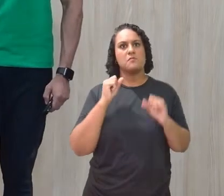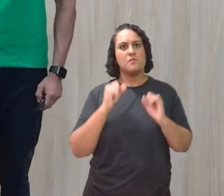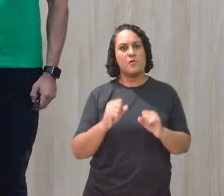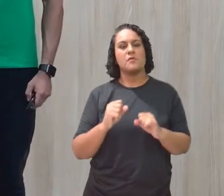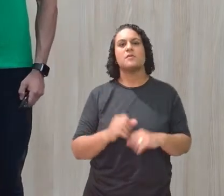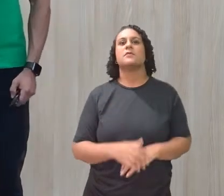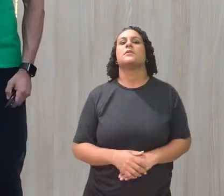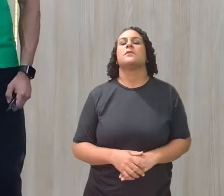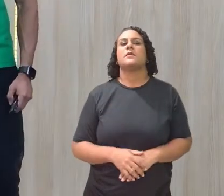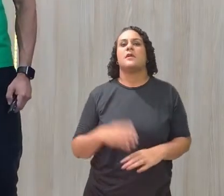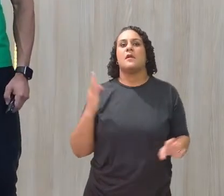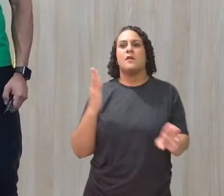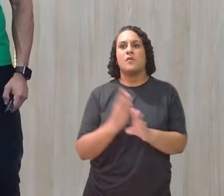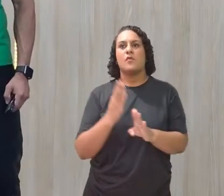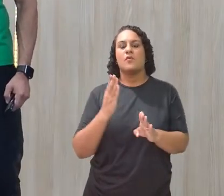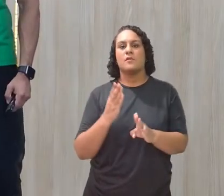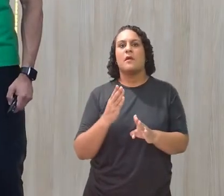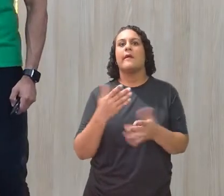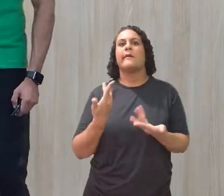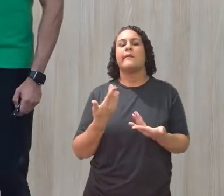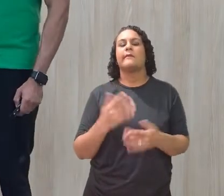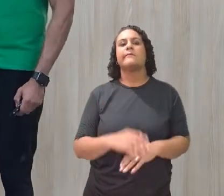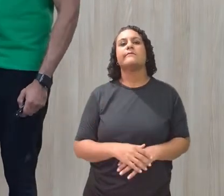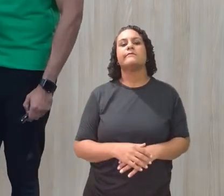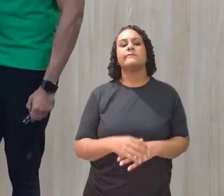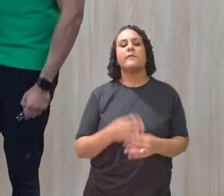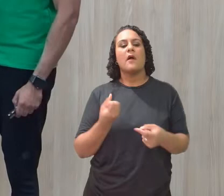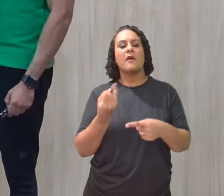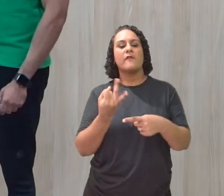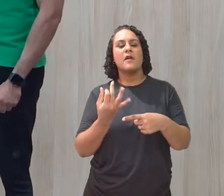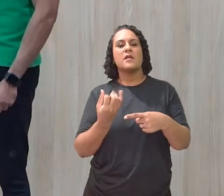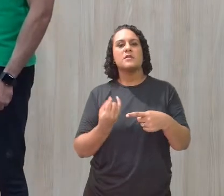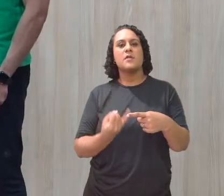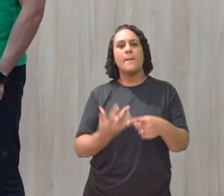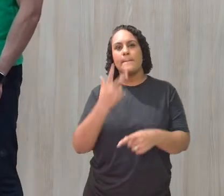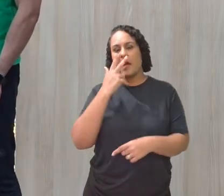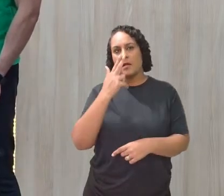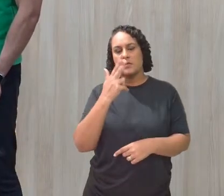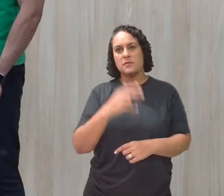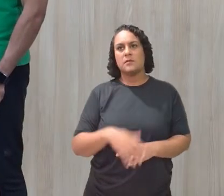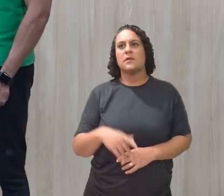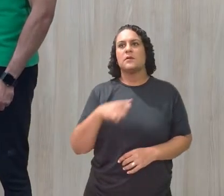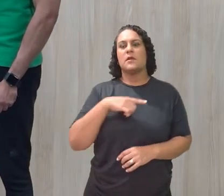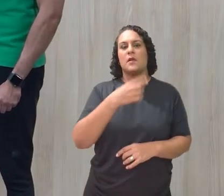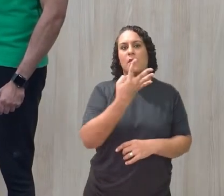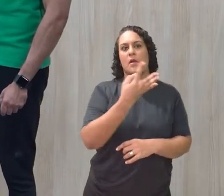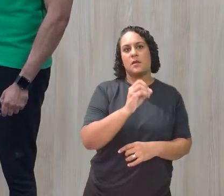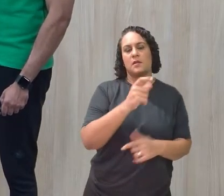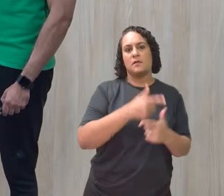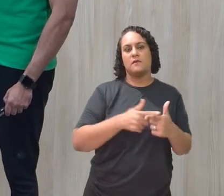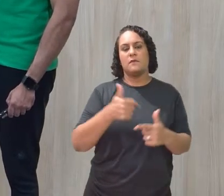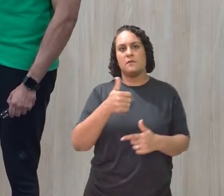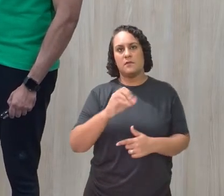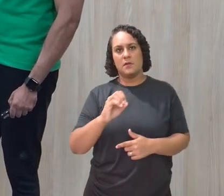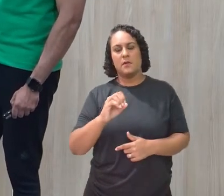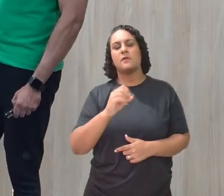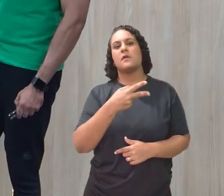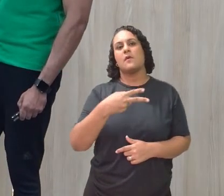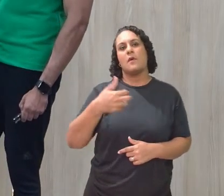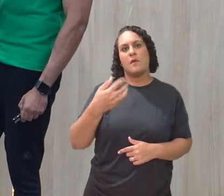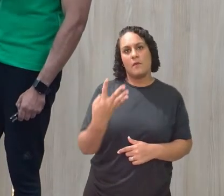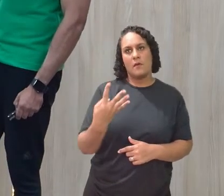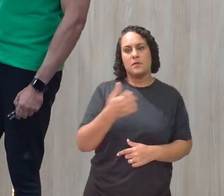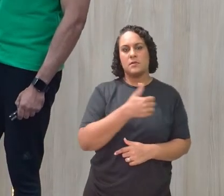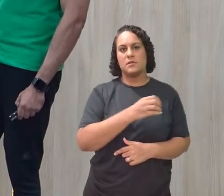ou seja, encontrando uma fração equivalente, certo? Então eu vou ter aí, ó, 40 dividido por 10 dá igual a 4